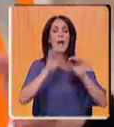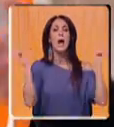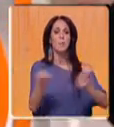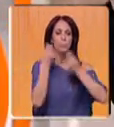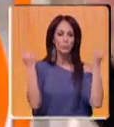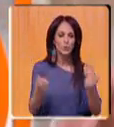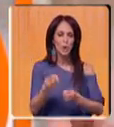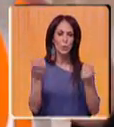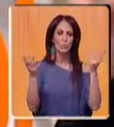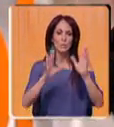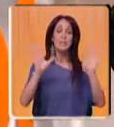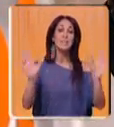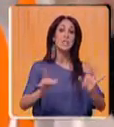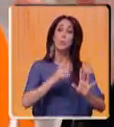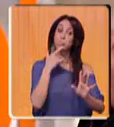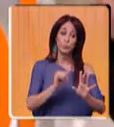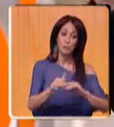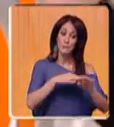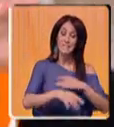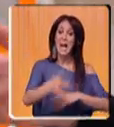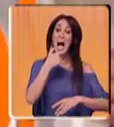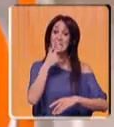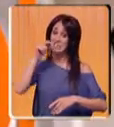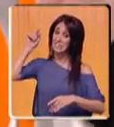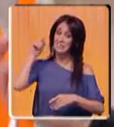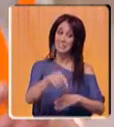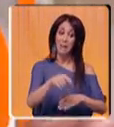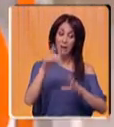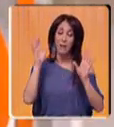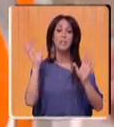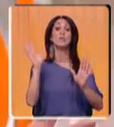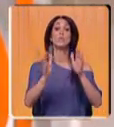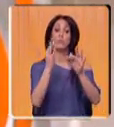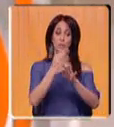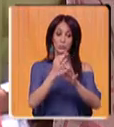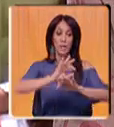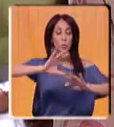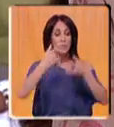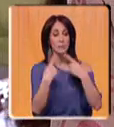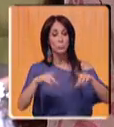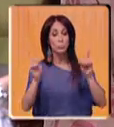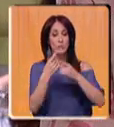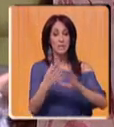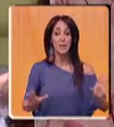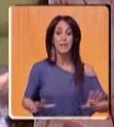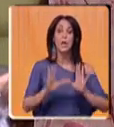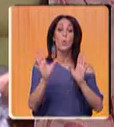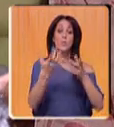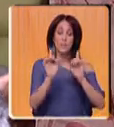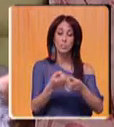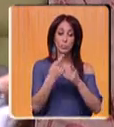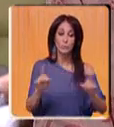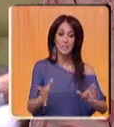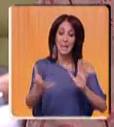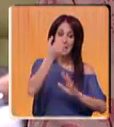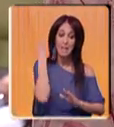das canções não era permitida a não ser no próprio festival. Exatamente. Internacionalmente isso não acontecia. A partir do momento em que a canção, mesmo nacionalmente, a partir do momento em que a canção